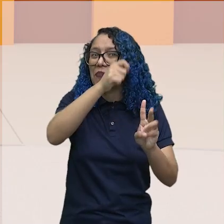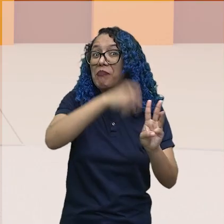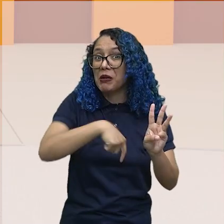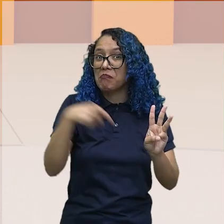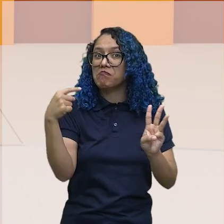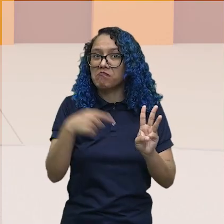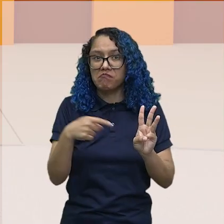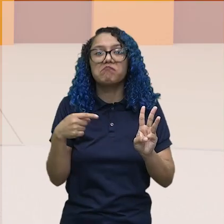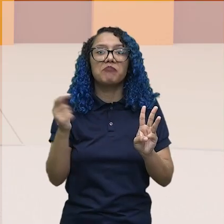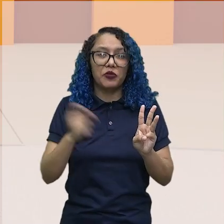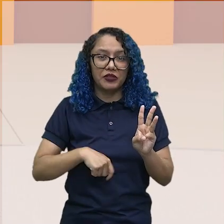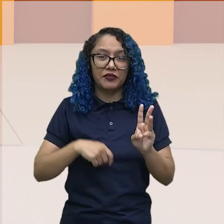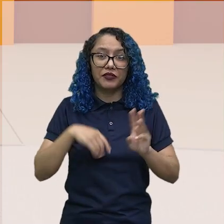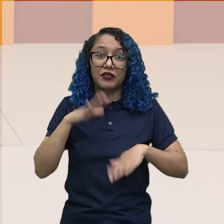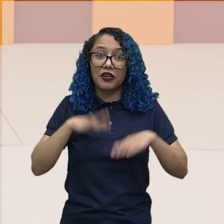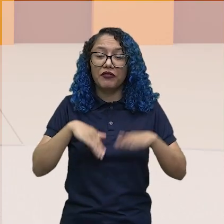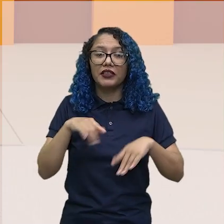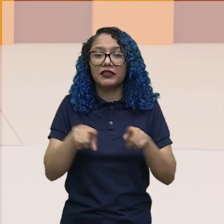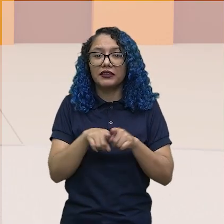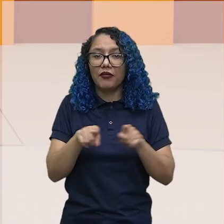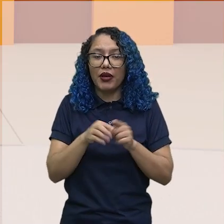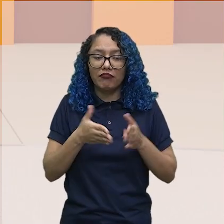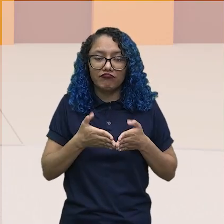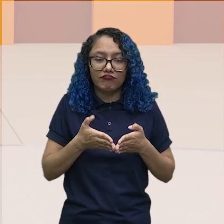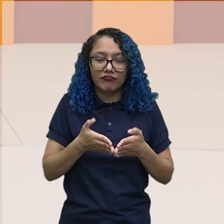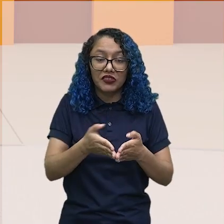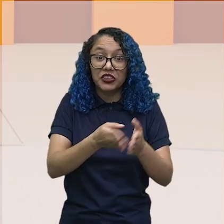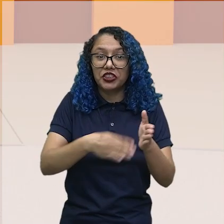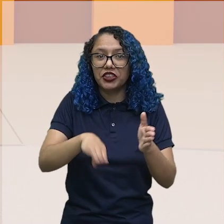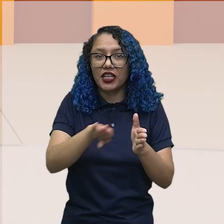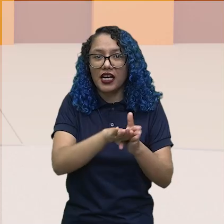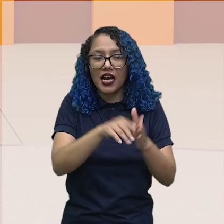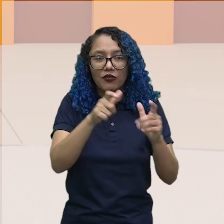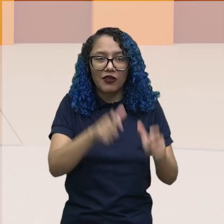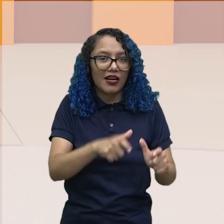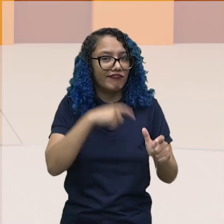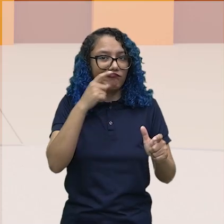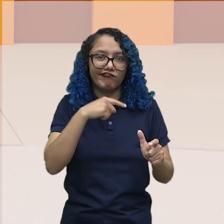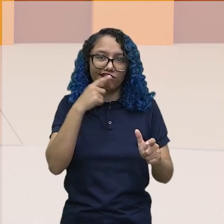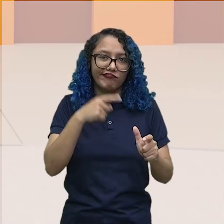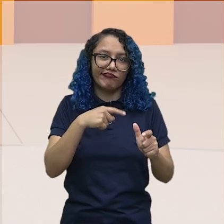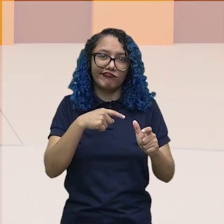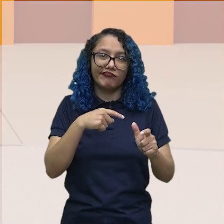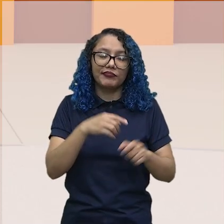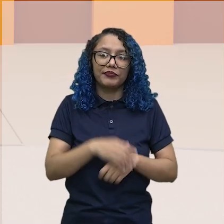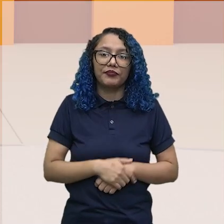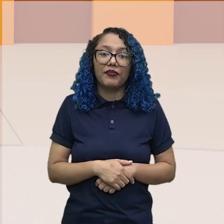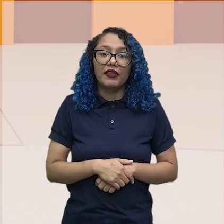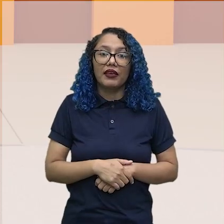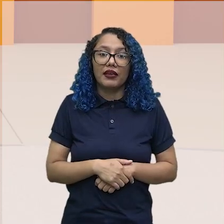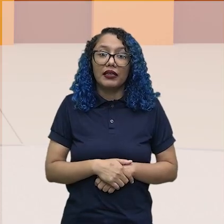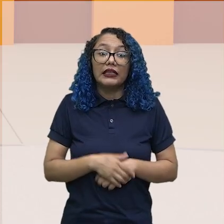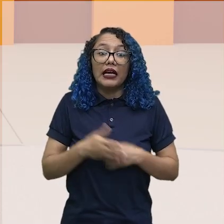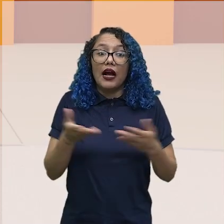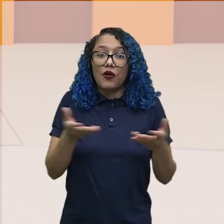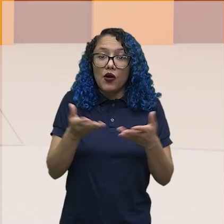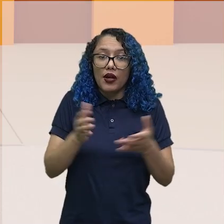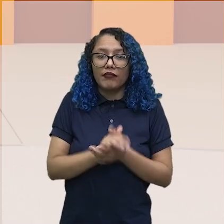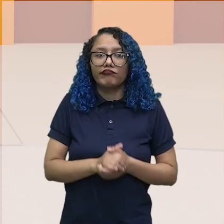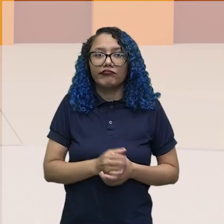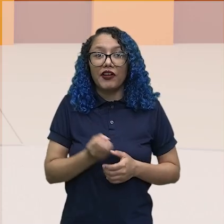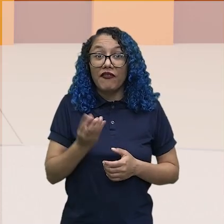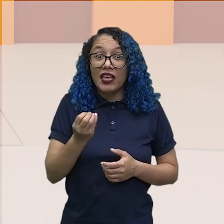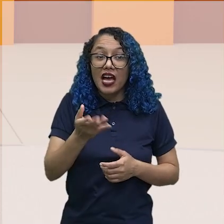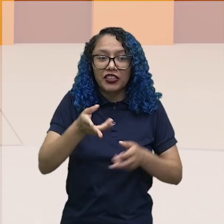meses, correndo o risco das embarcações nem chegarem ao destino final. Essa mesma viagem ela é